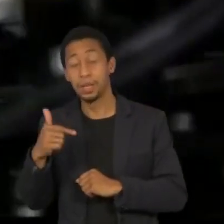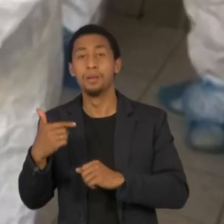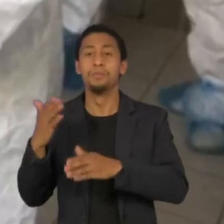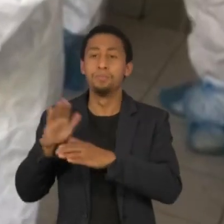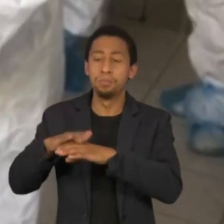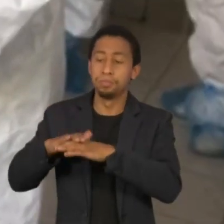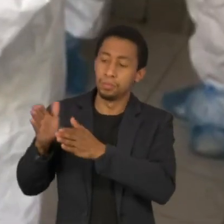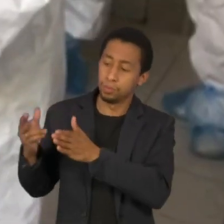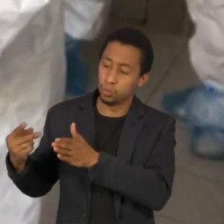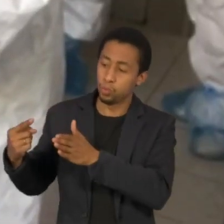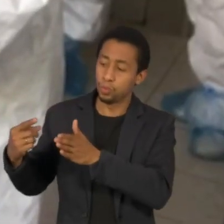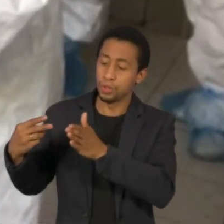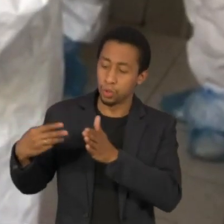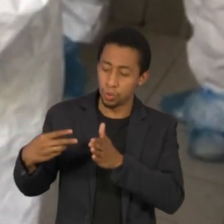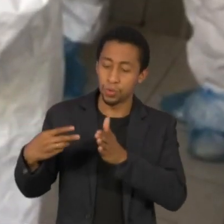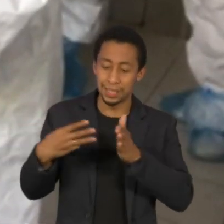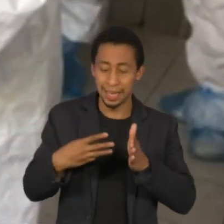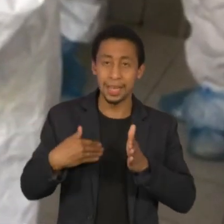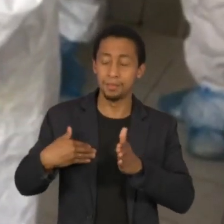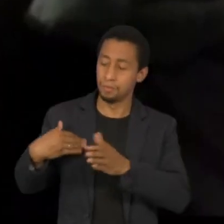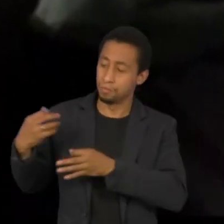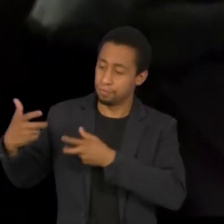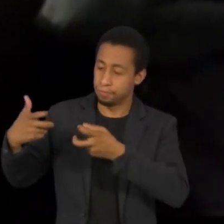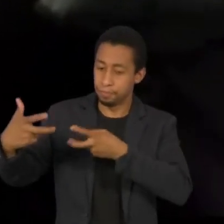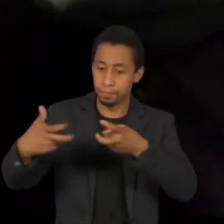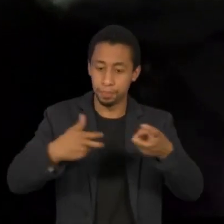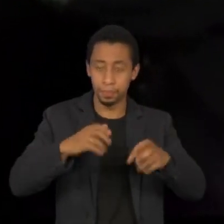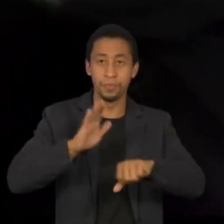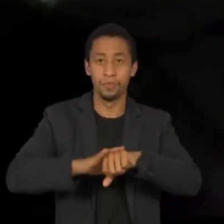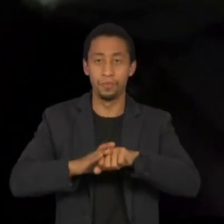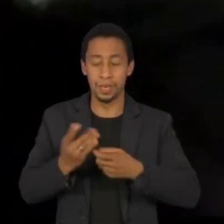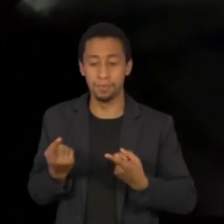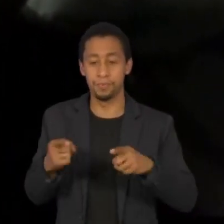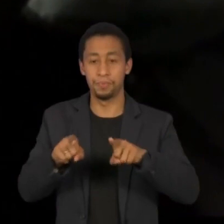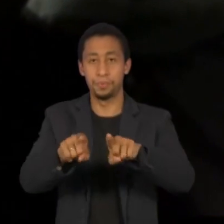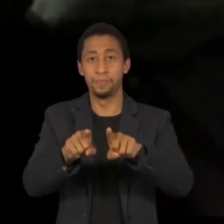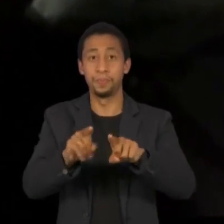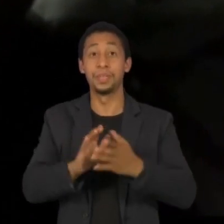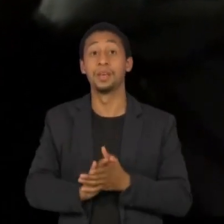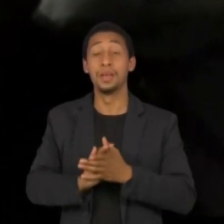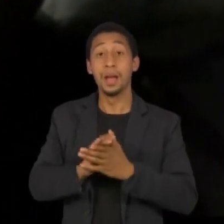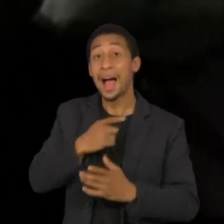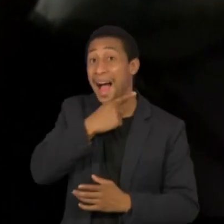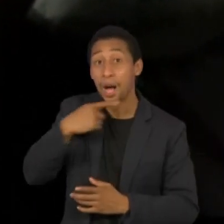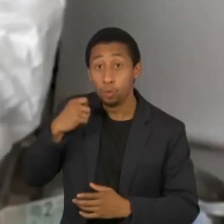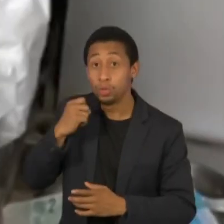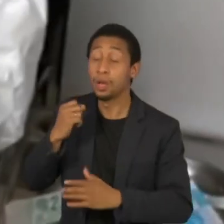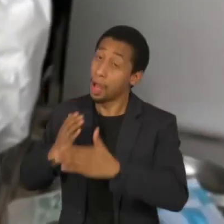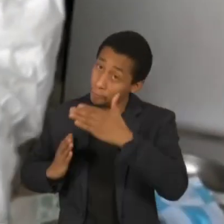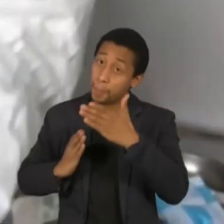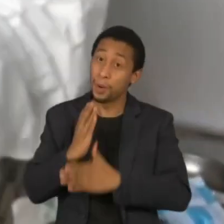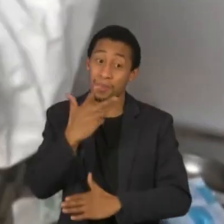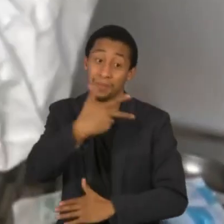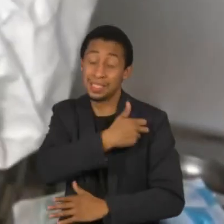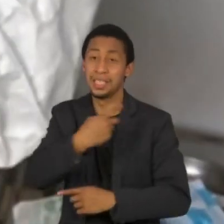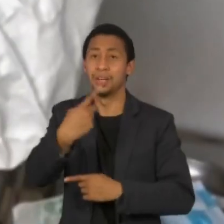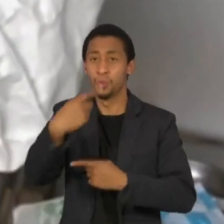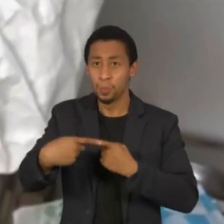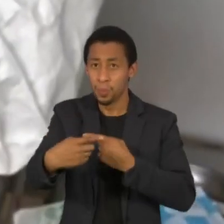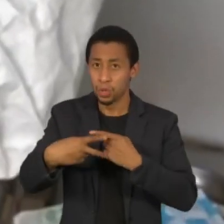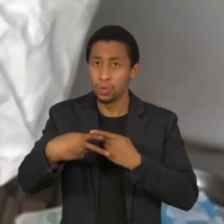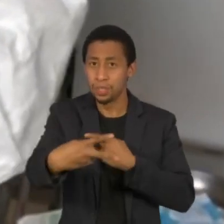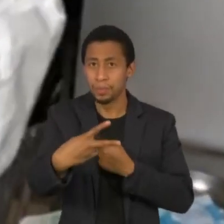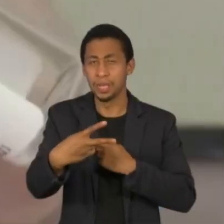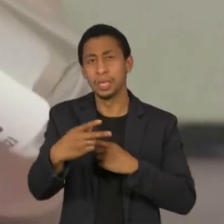simultânea. Outra vacina em testes é a russa. O país garantiu que daqui a 2 semanas aprovará sua vacina, com produção prevista